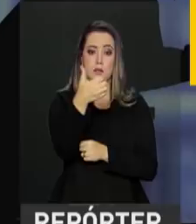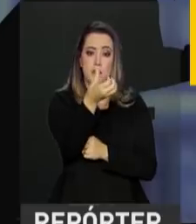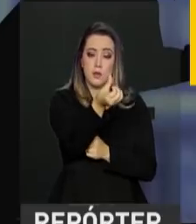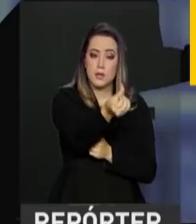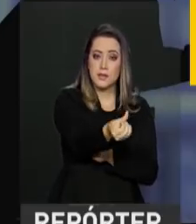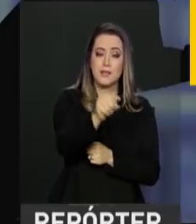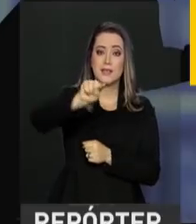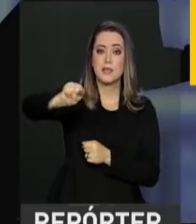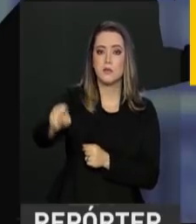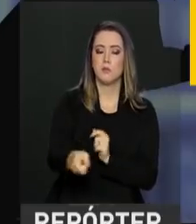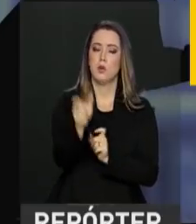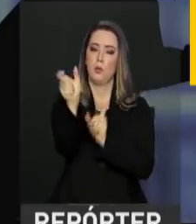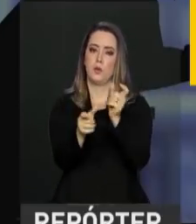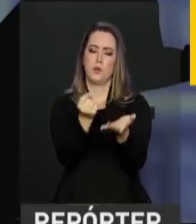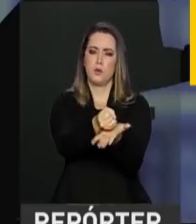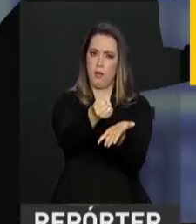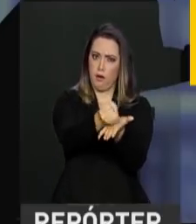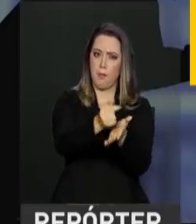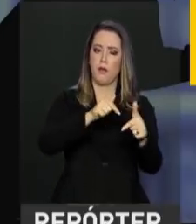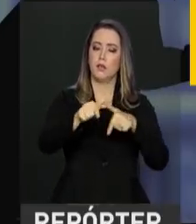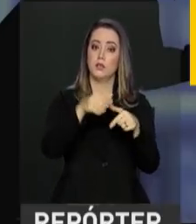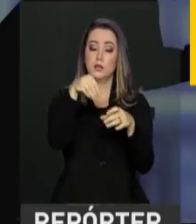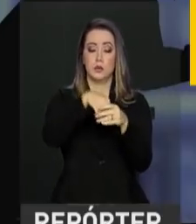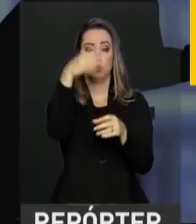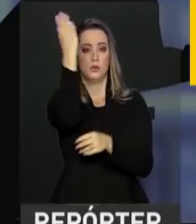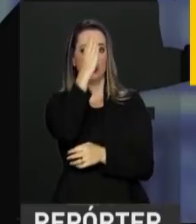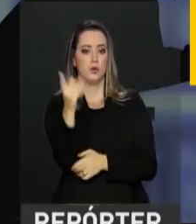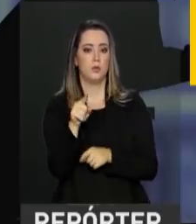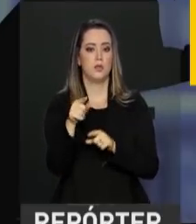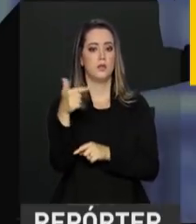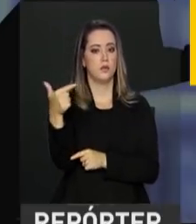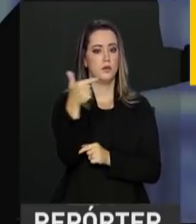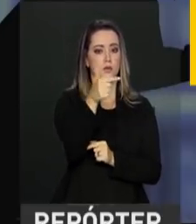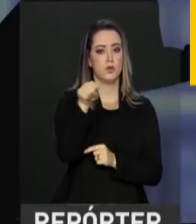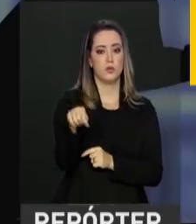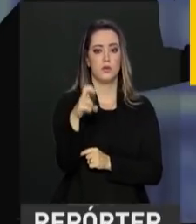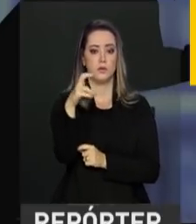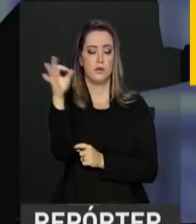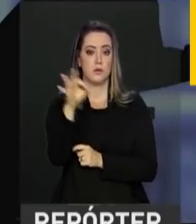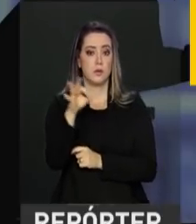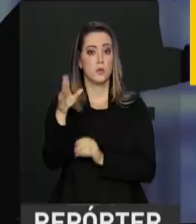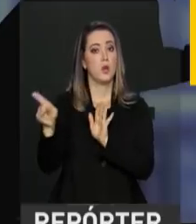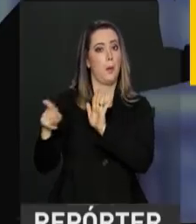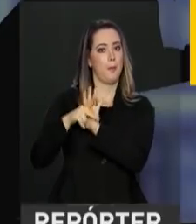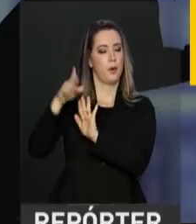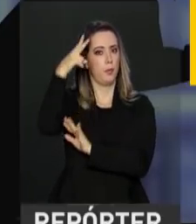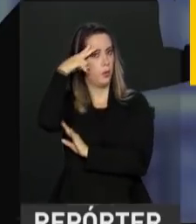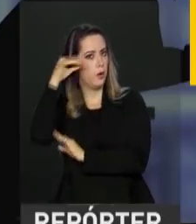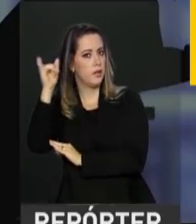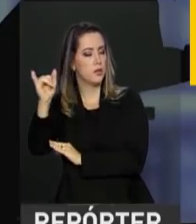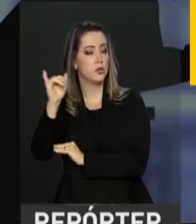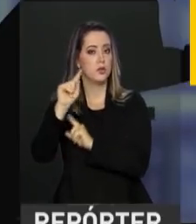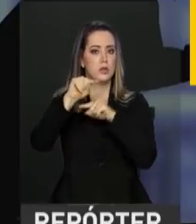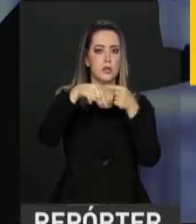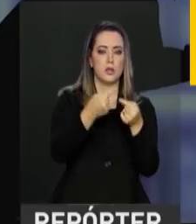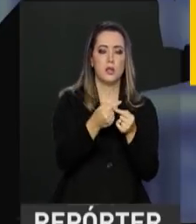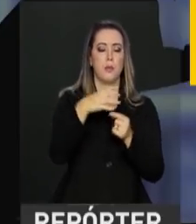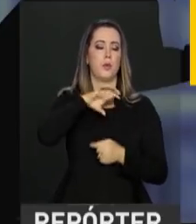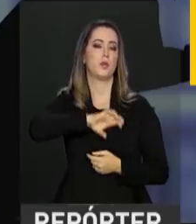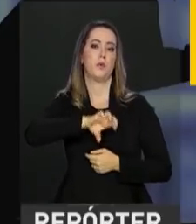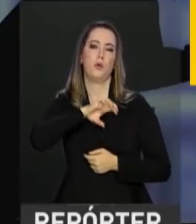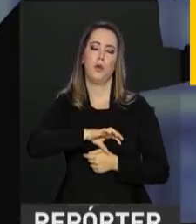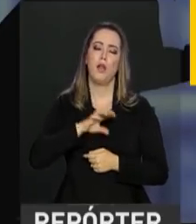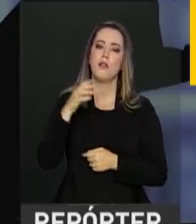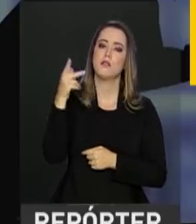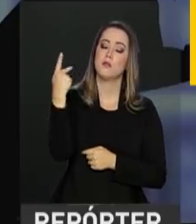estrangeiros com carteira assinada no país 22 e meio por cento vêm do haiti logo depois no ranking estão portugueses